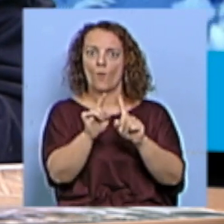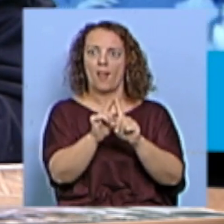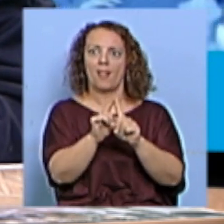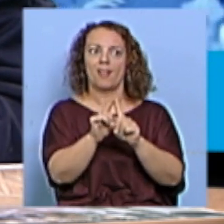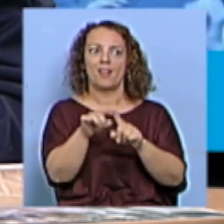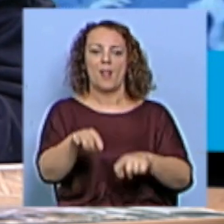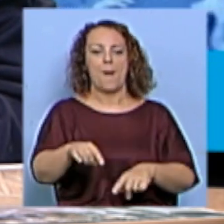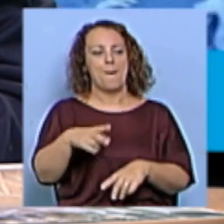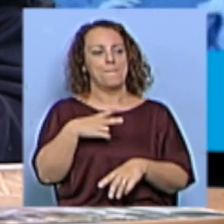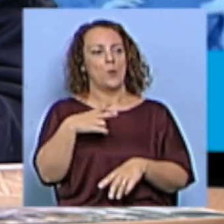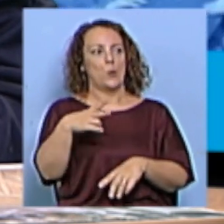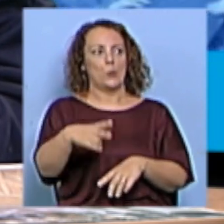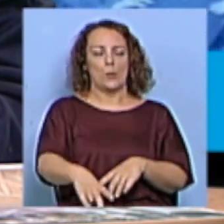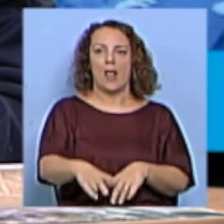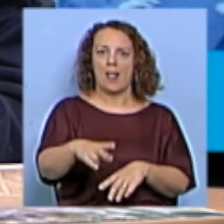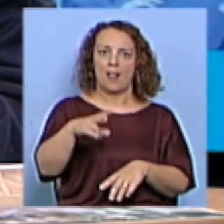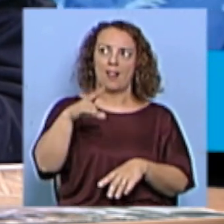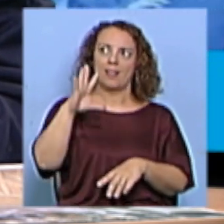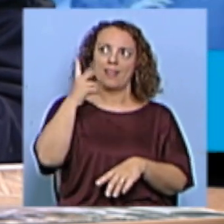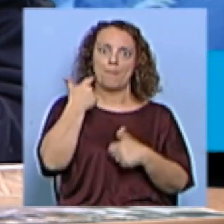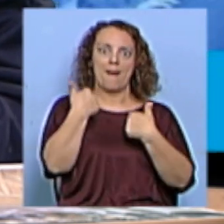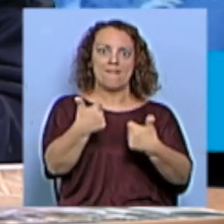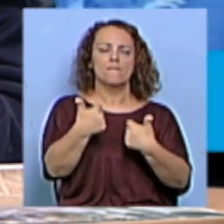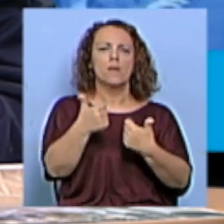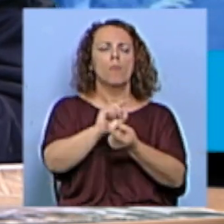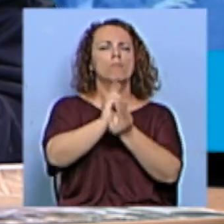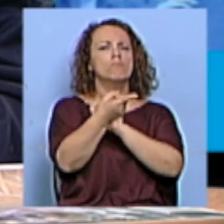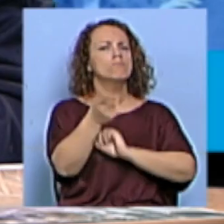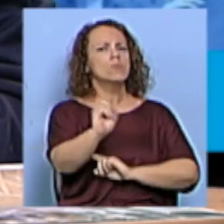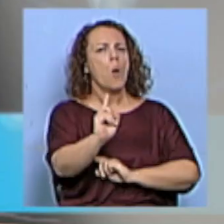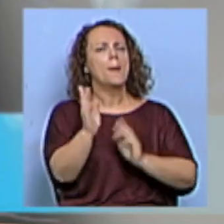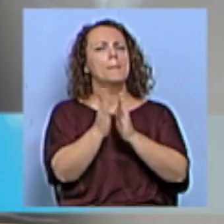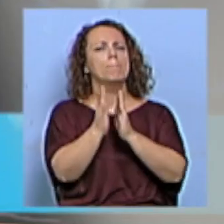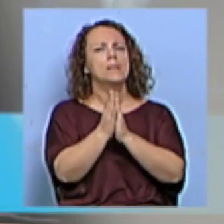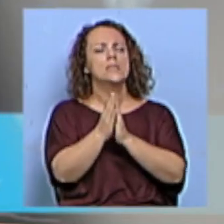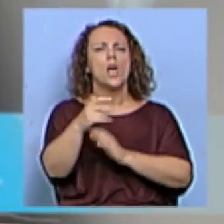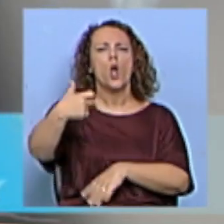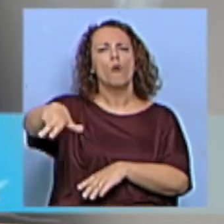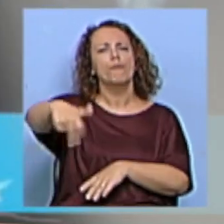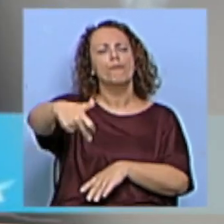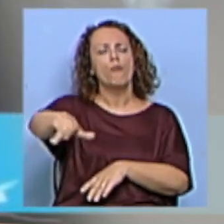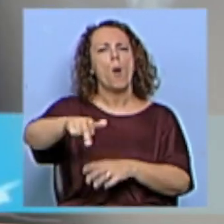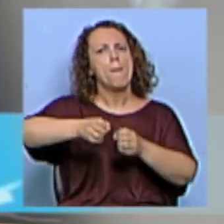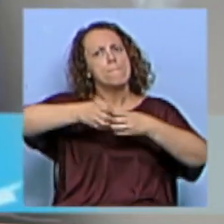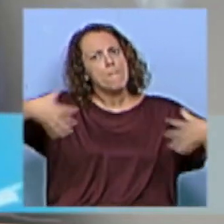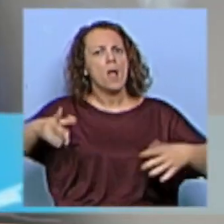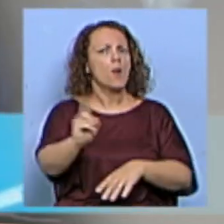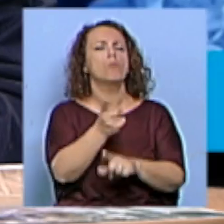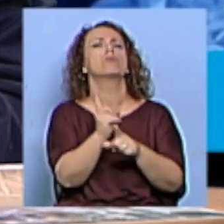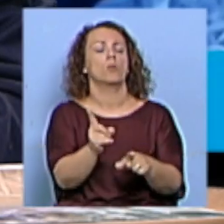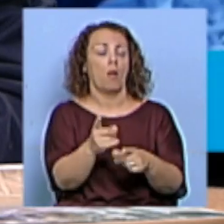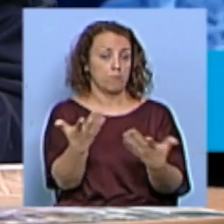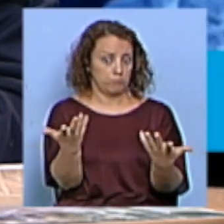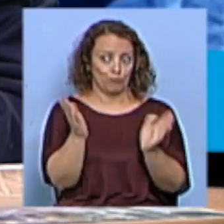temos em Portugal, ter maior número de celebrações ao ar livre. Seria uma boa proposta para este tempo? Já foi feita